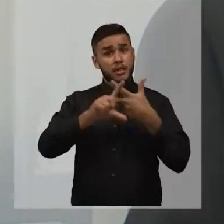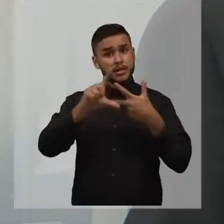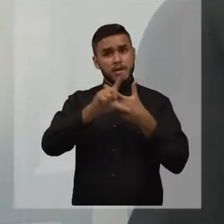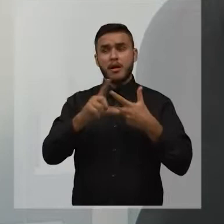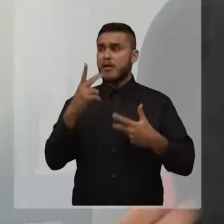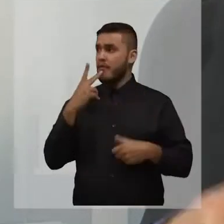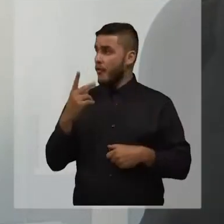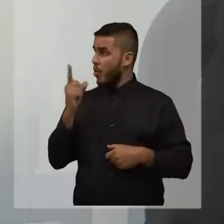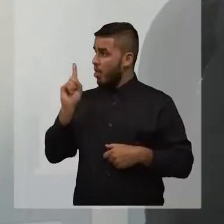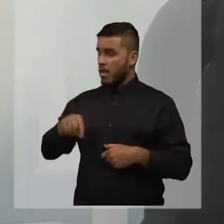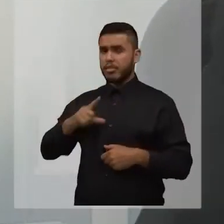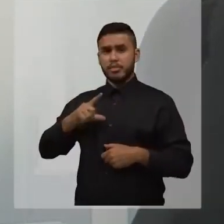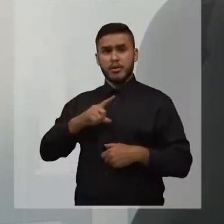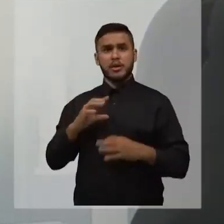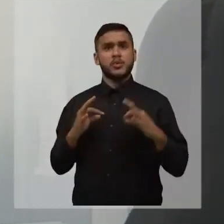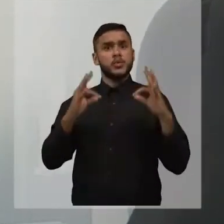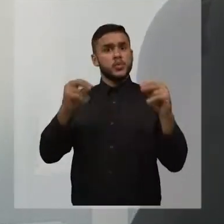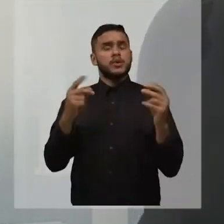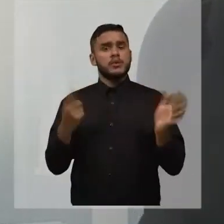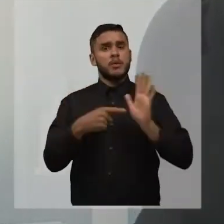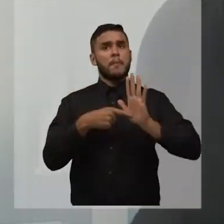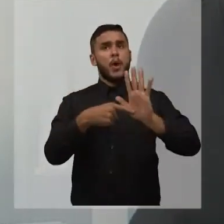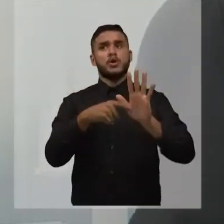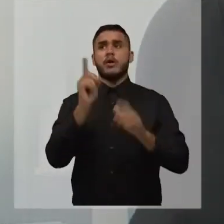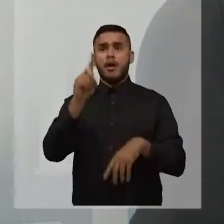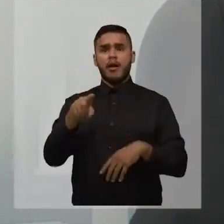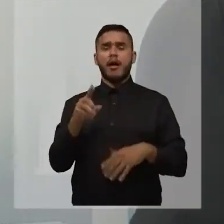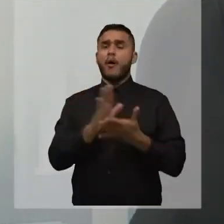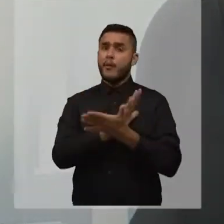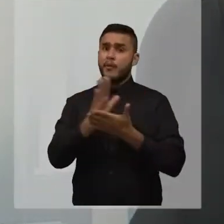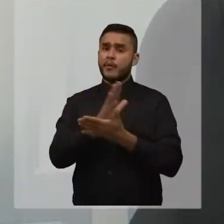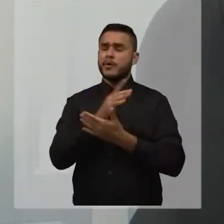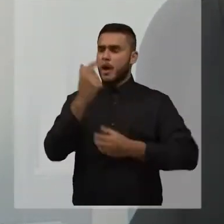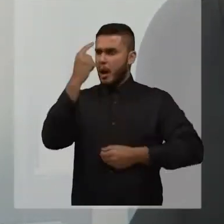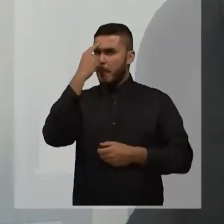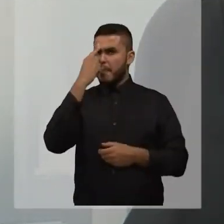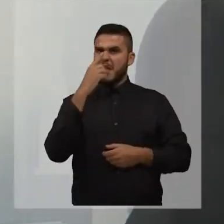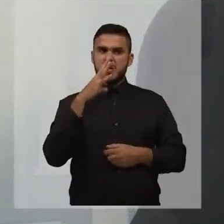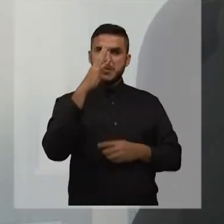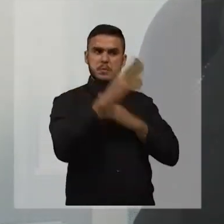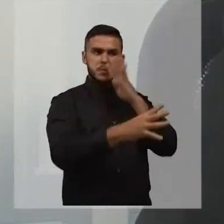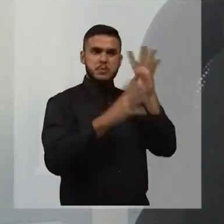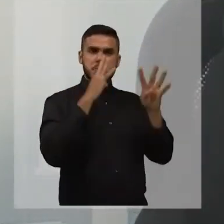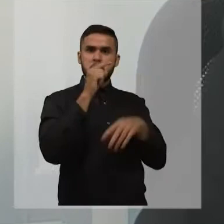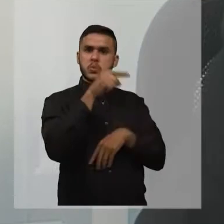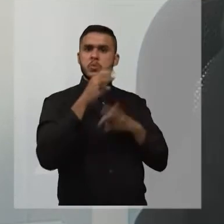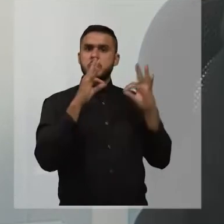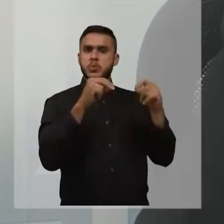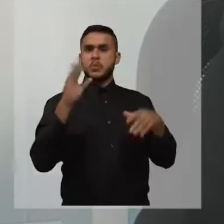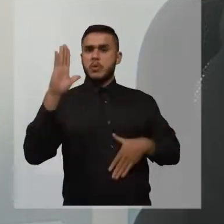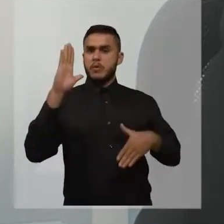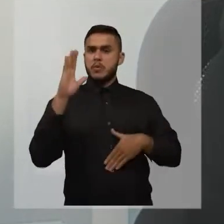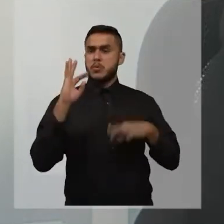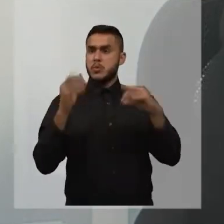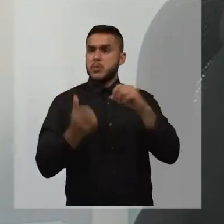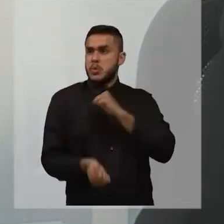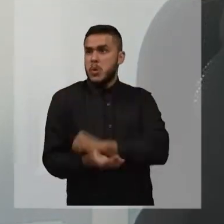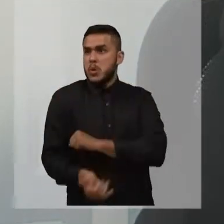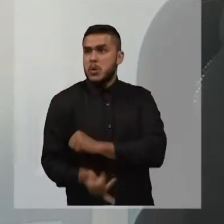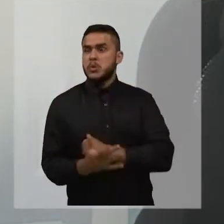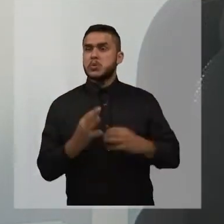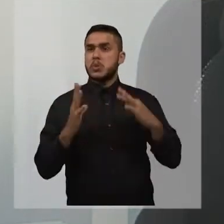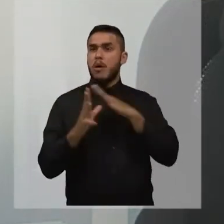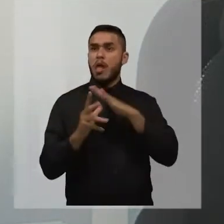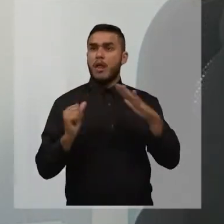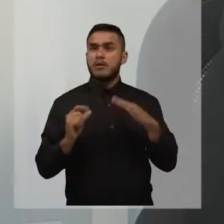disso, porque a judicialização da política é um fato presente. E o que aconteceu?